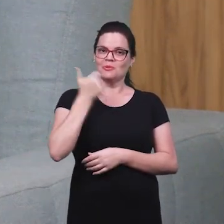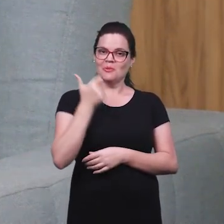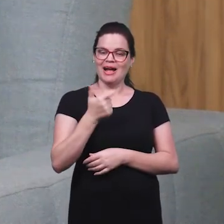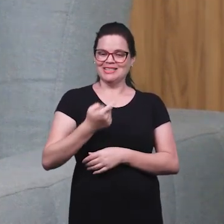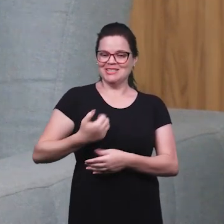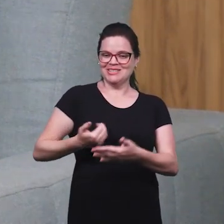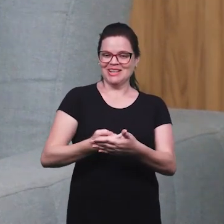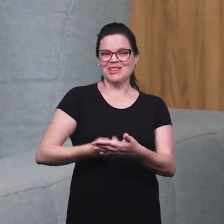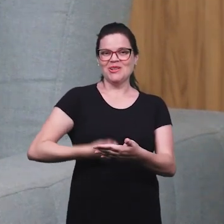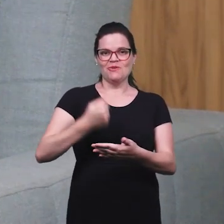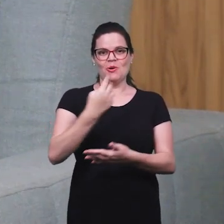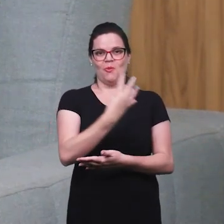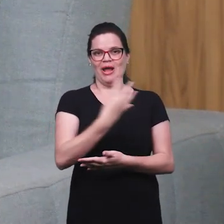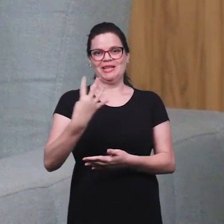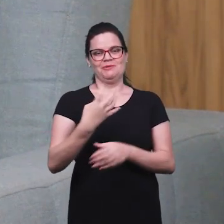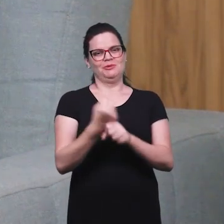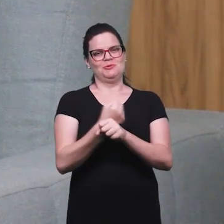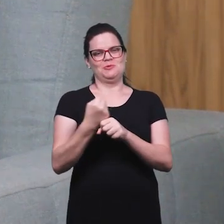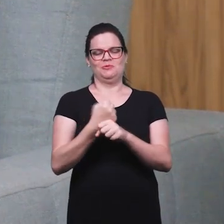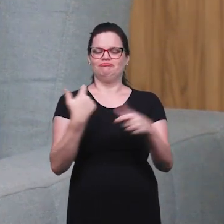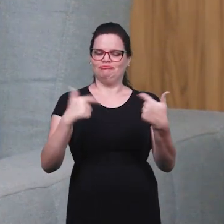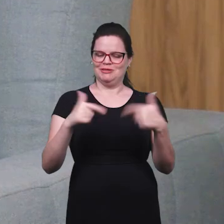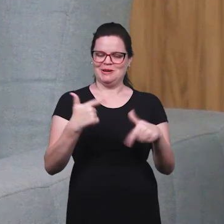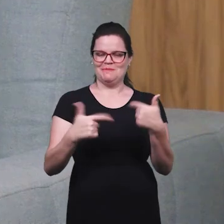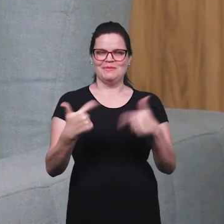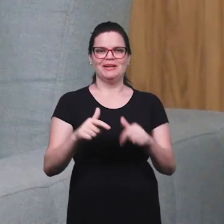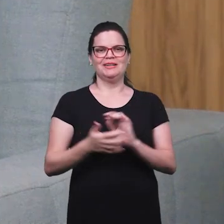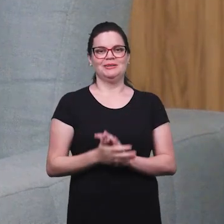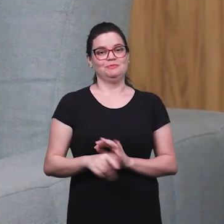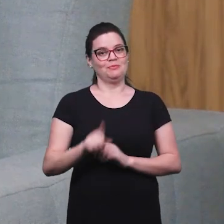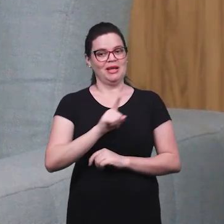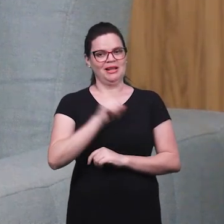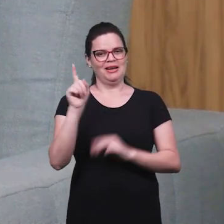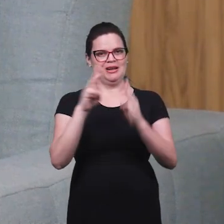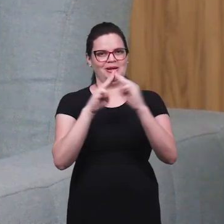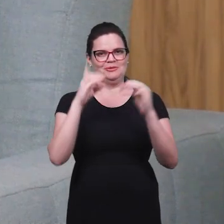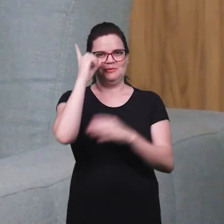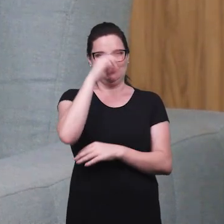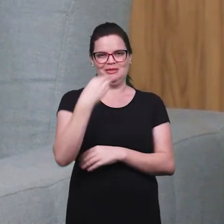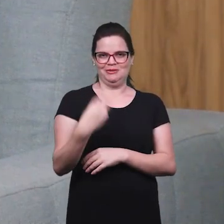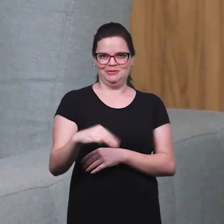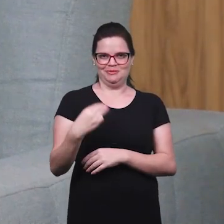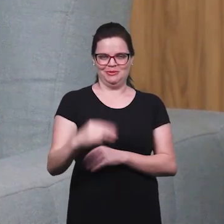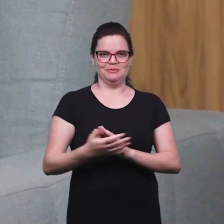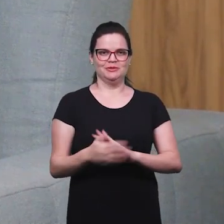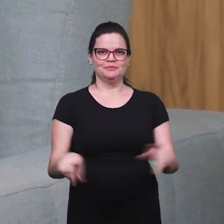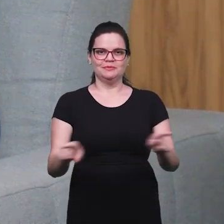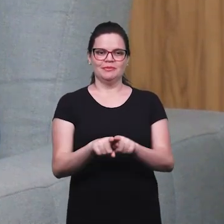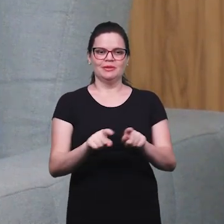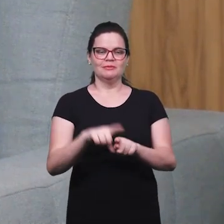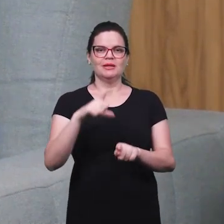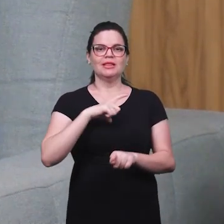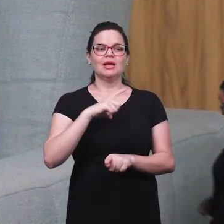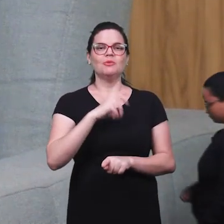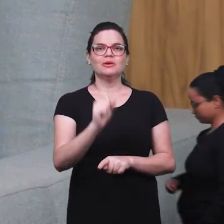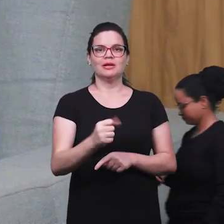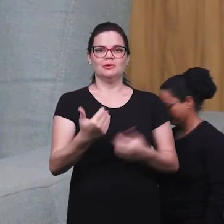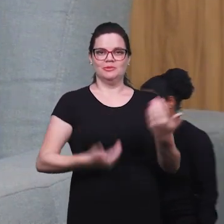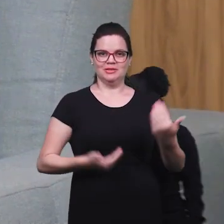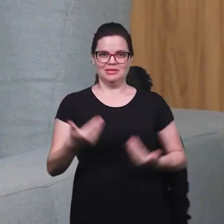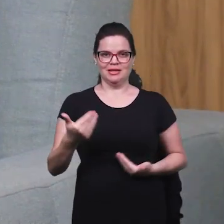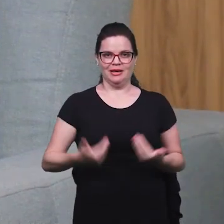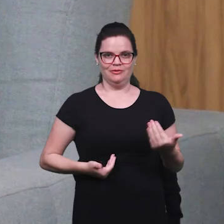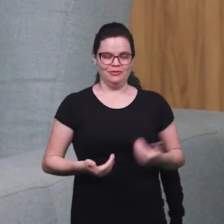idosos, ele está há 44 anos realizando a obra ali no Manaim de Domingos Martins. Também o nosso